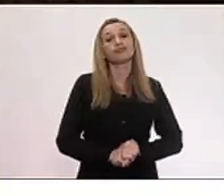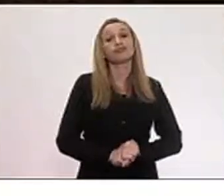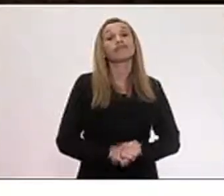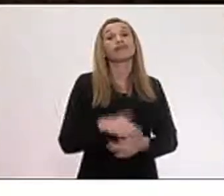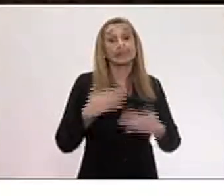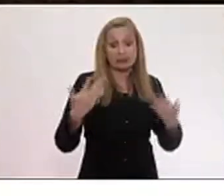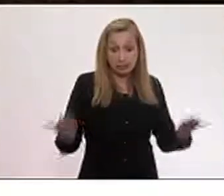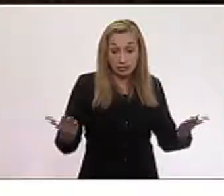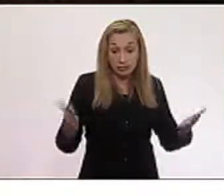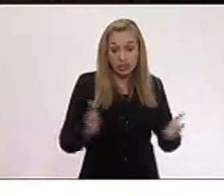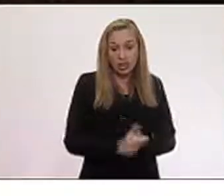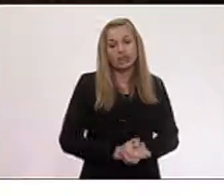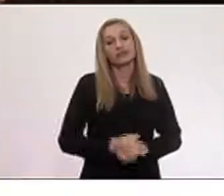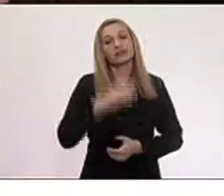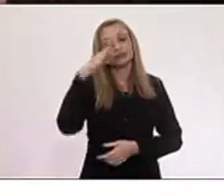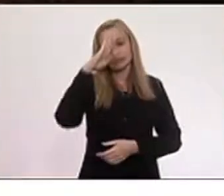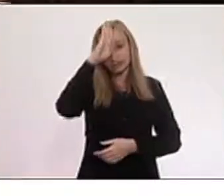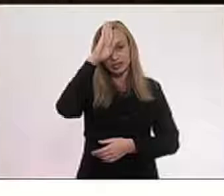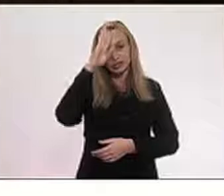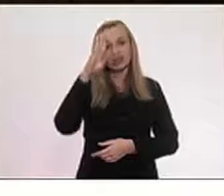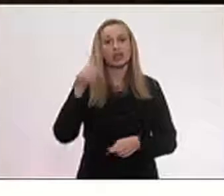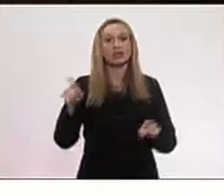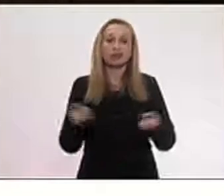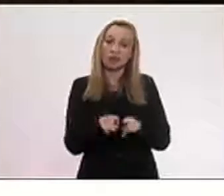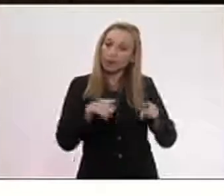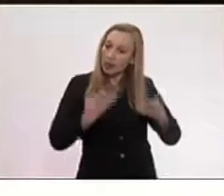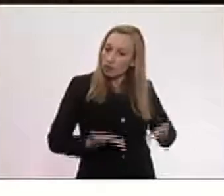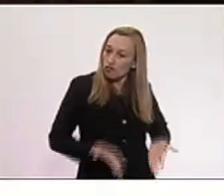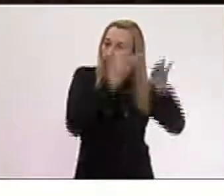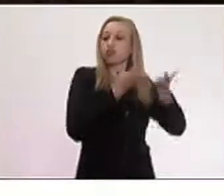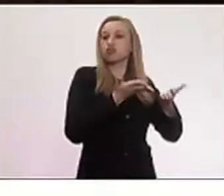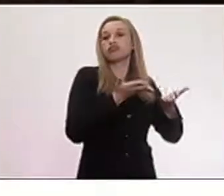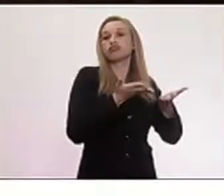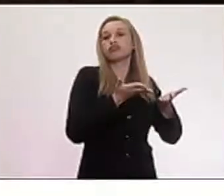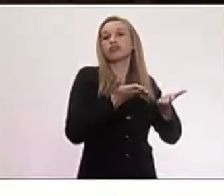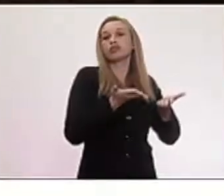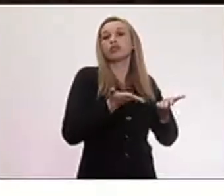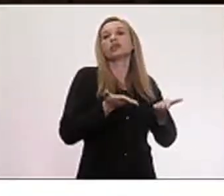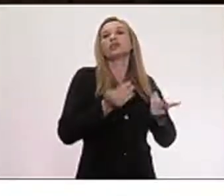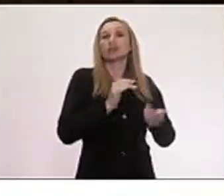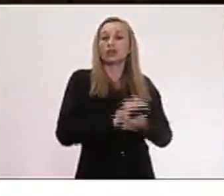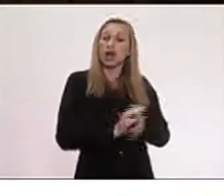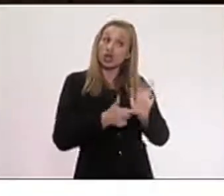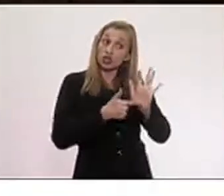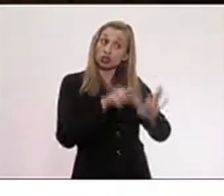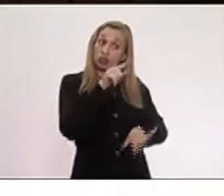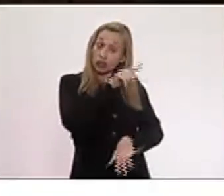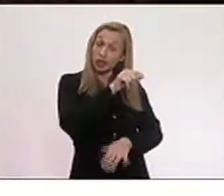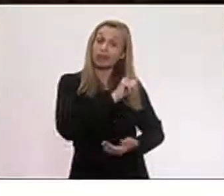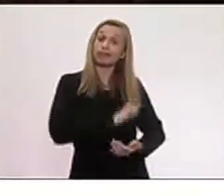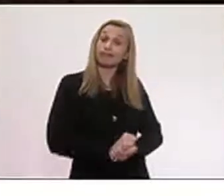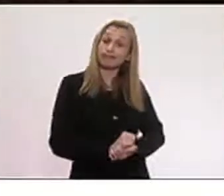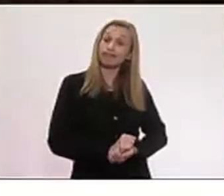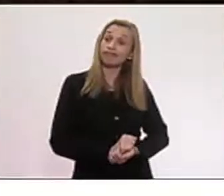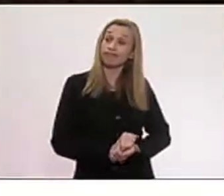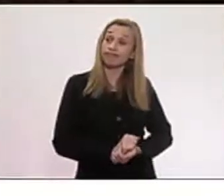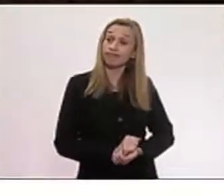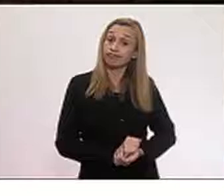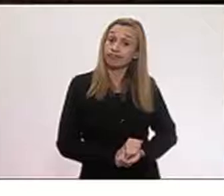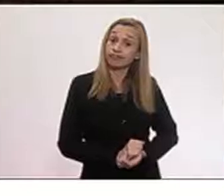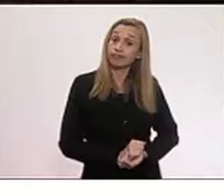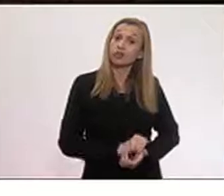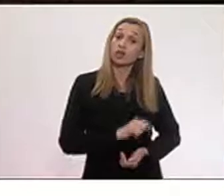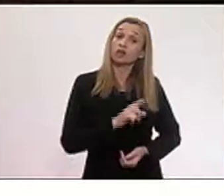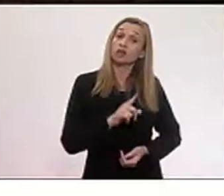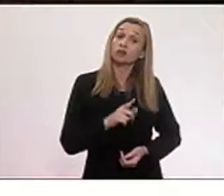Então, Jair Bolsonaro é que também alavancou a candidatura dele quando